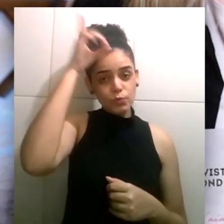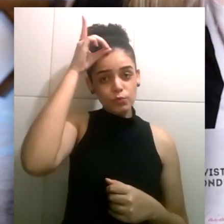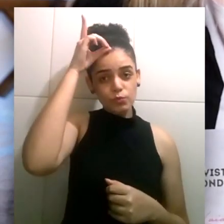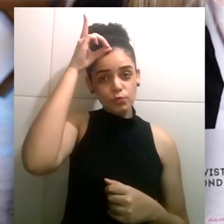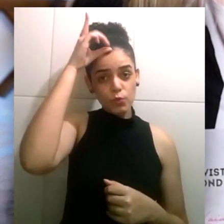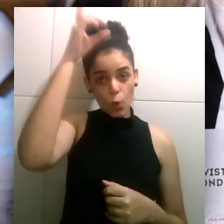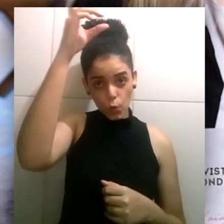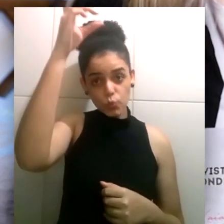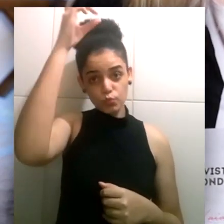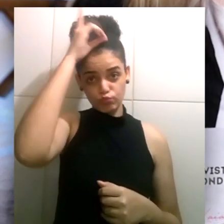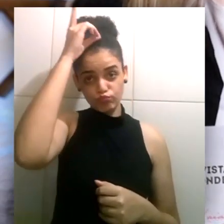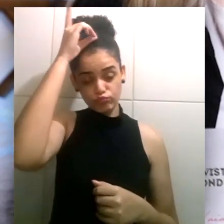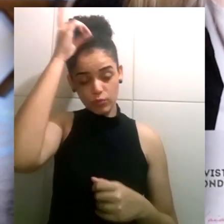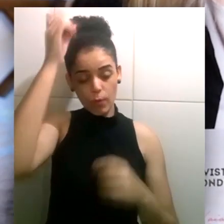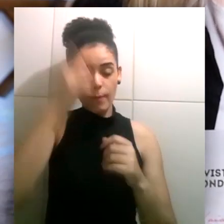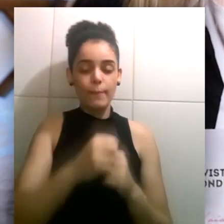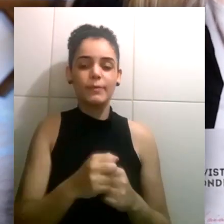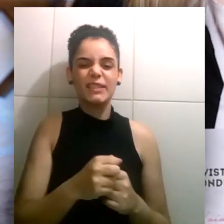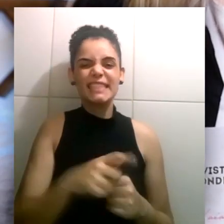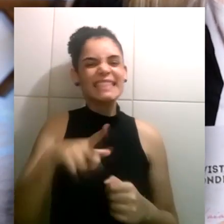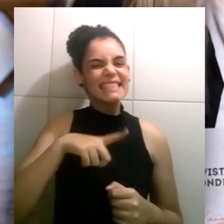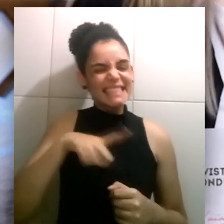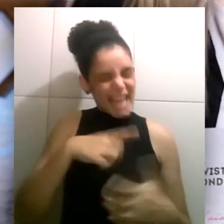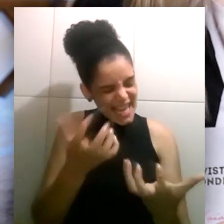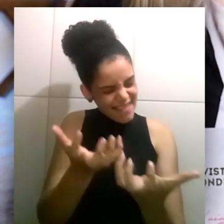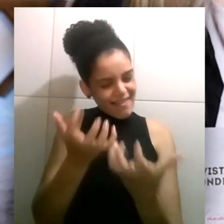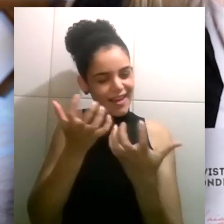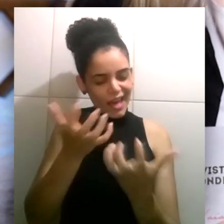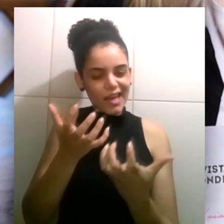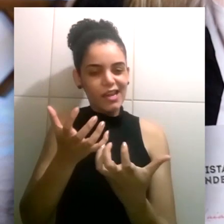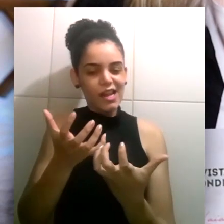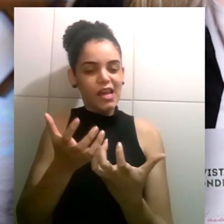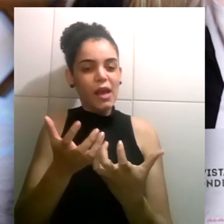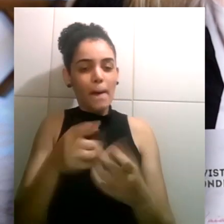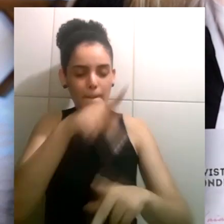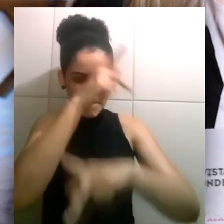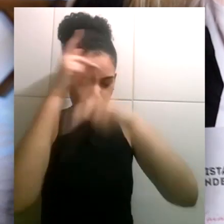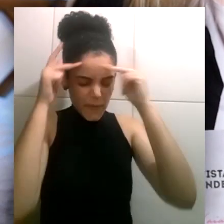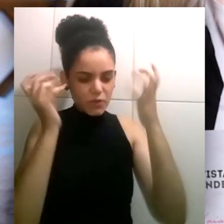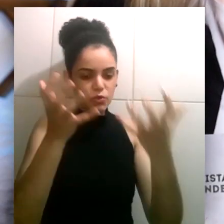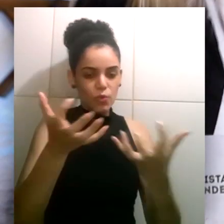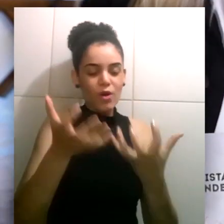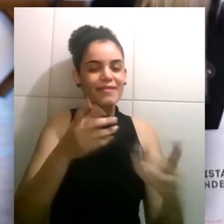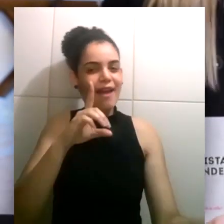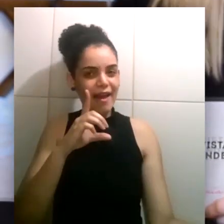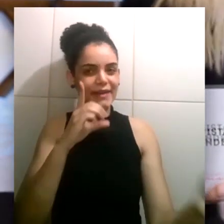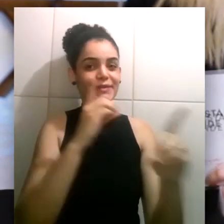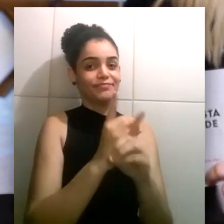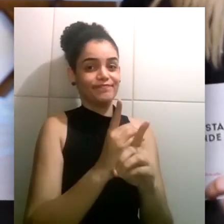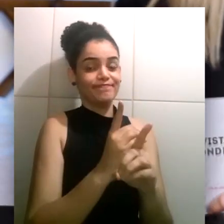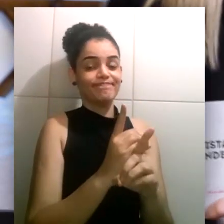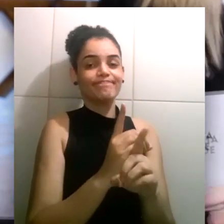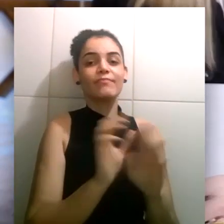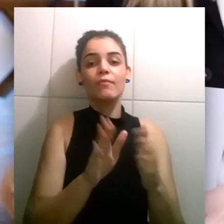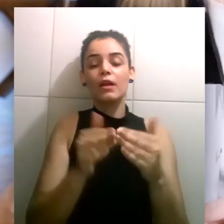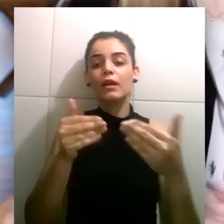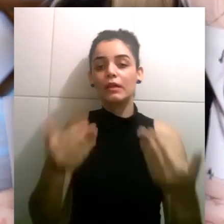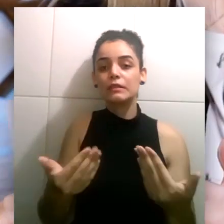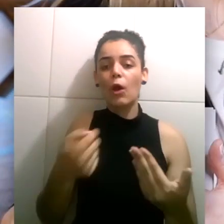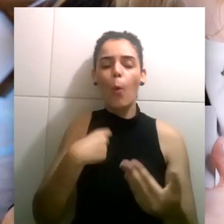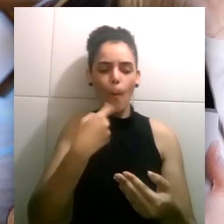dom profético, ele é para quem tem sede de fome, quem quer, né? Quem buscar, encontra. Ele é disponível,